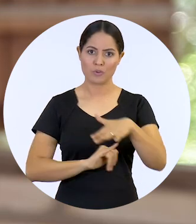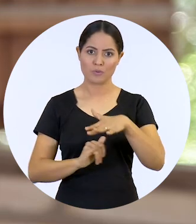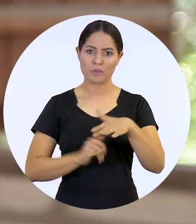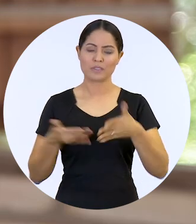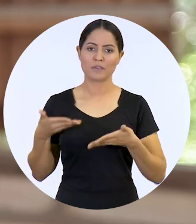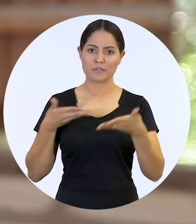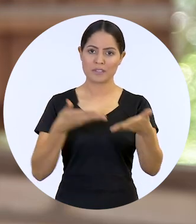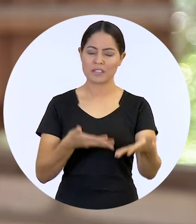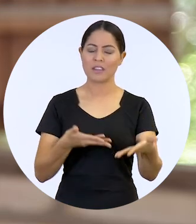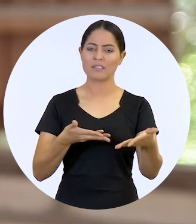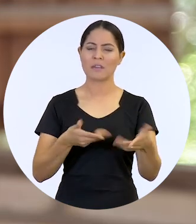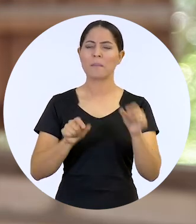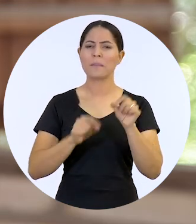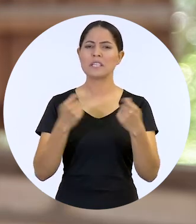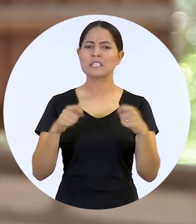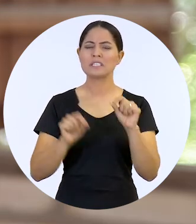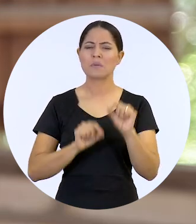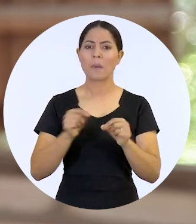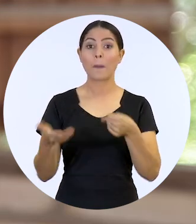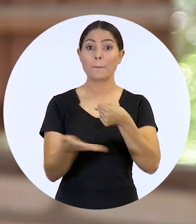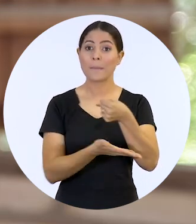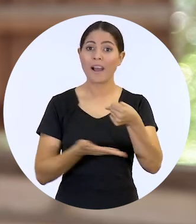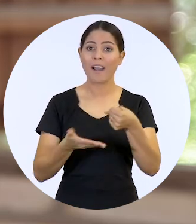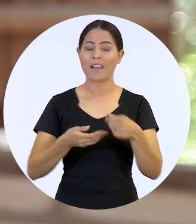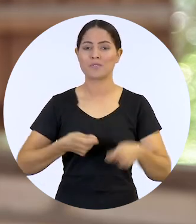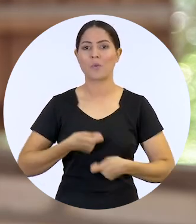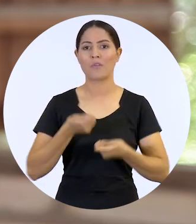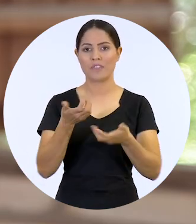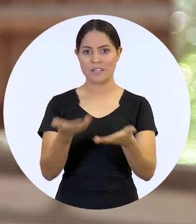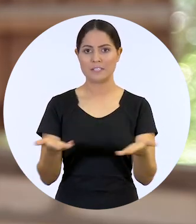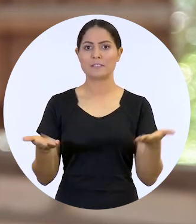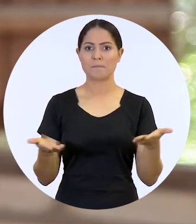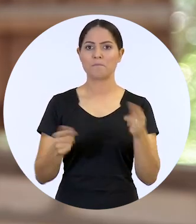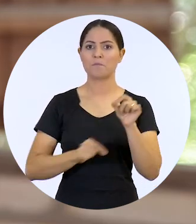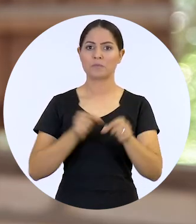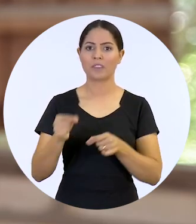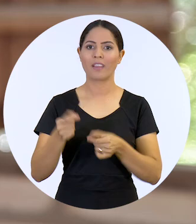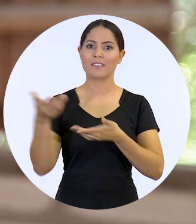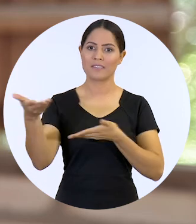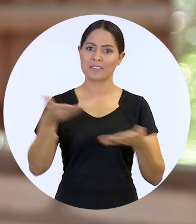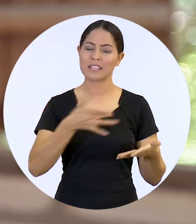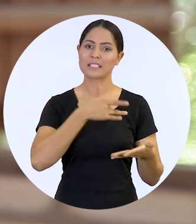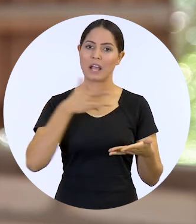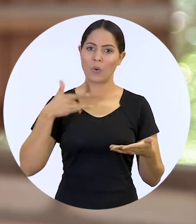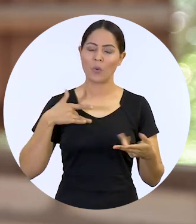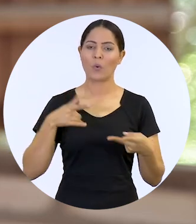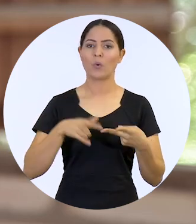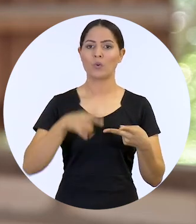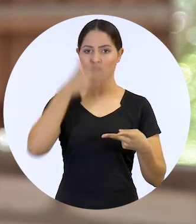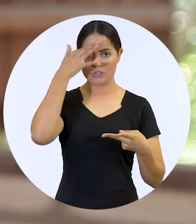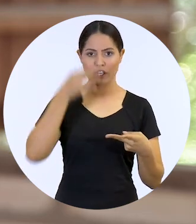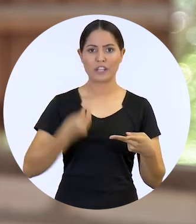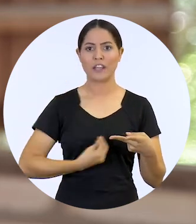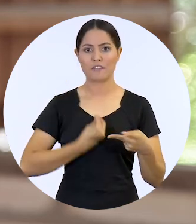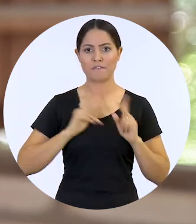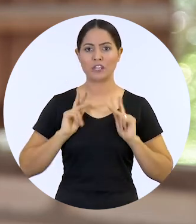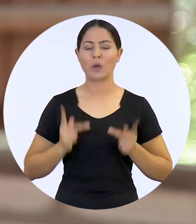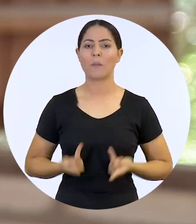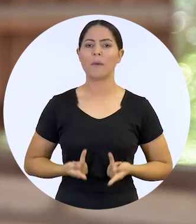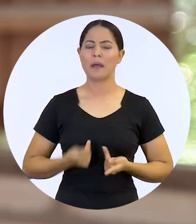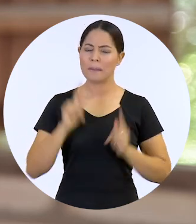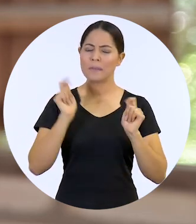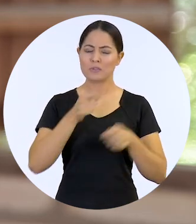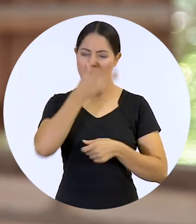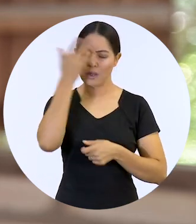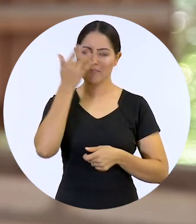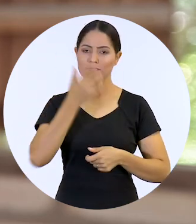hoje, devem oferecer o básico, principalmente a questão do acolhimento, da saúde, da dignidade humana, para que a